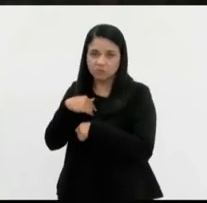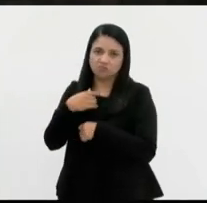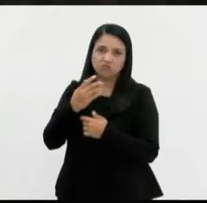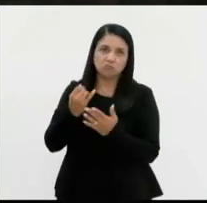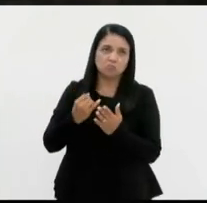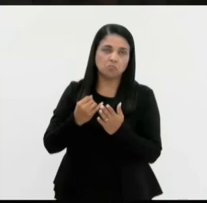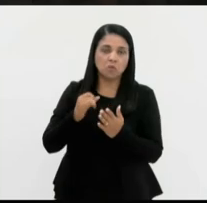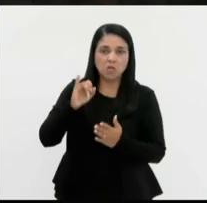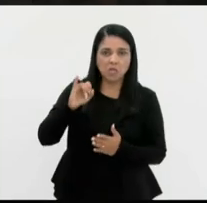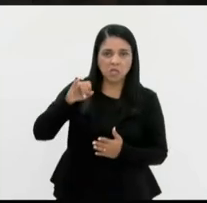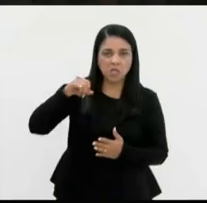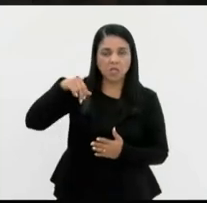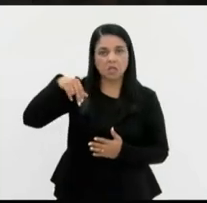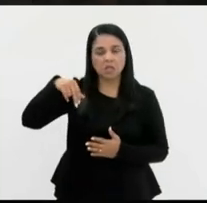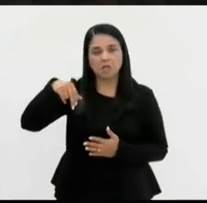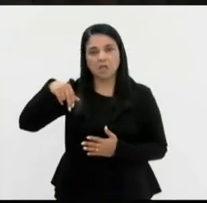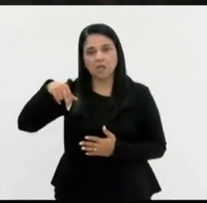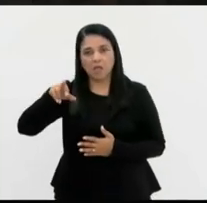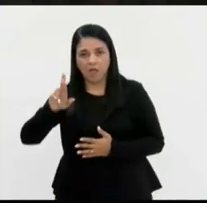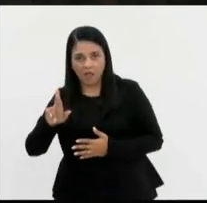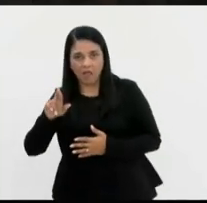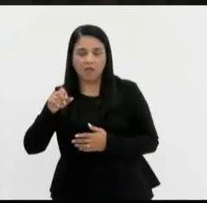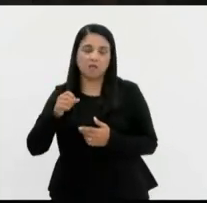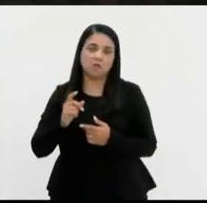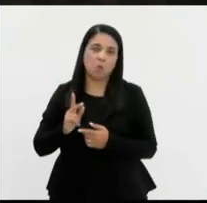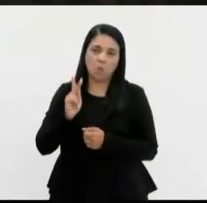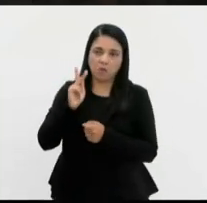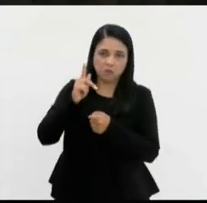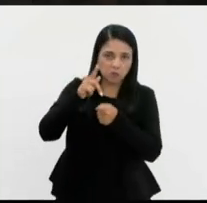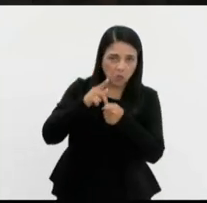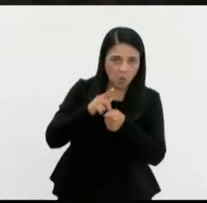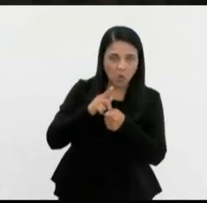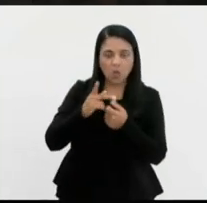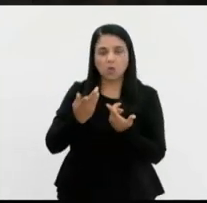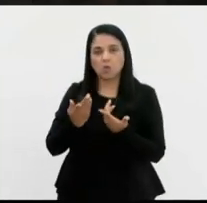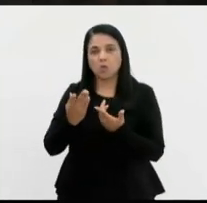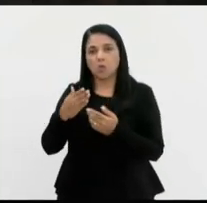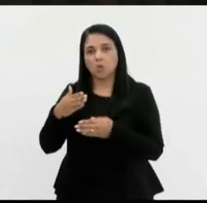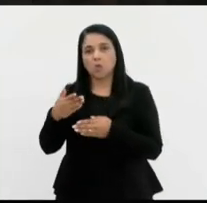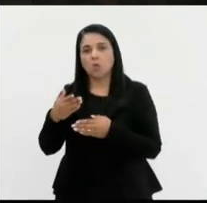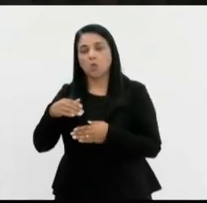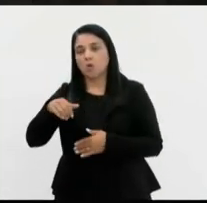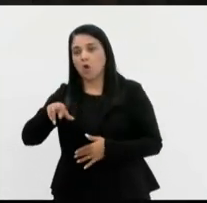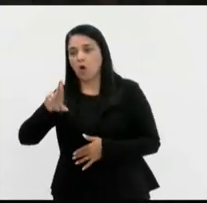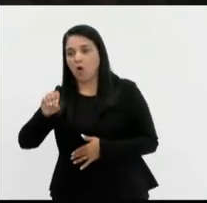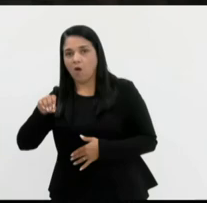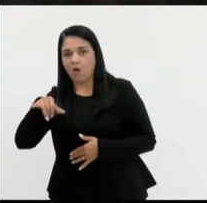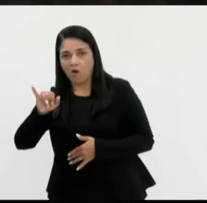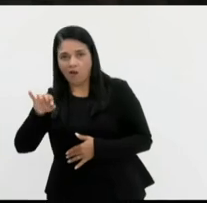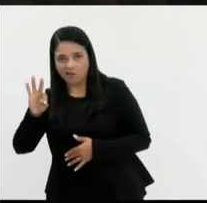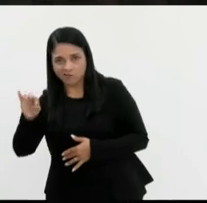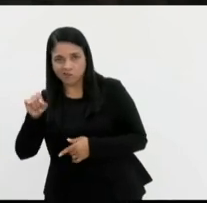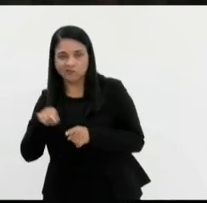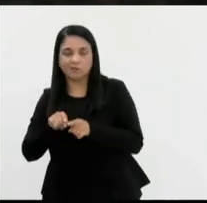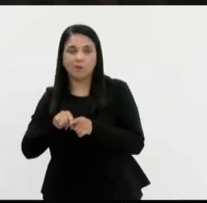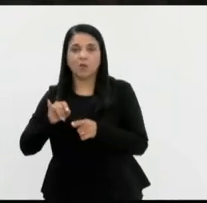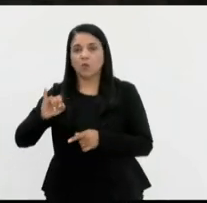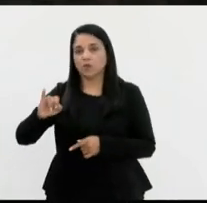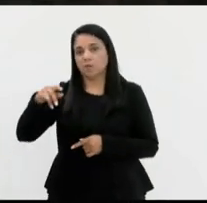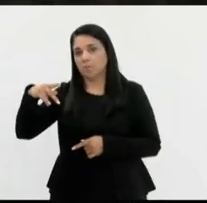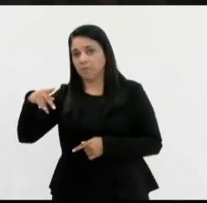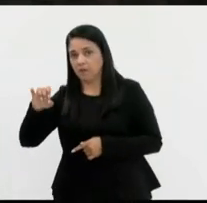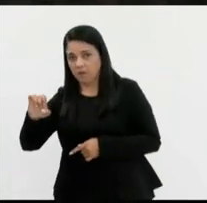renda de petróleo Isto é de Ro de participação especial de IPI etc etc